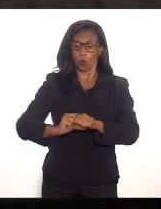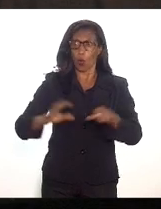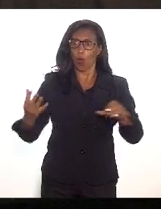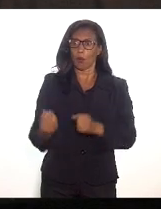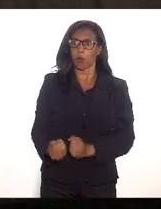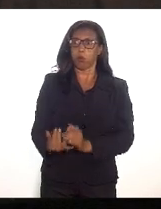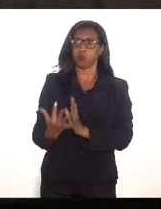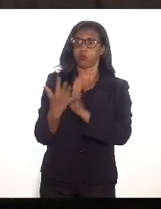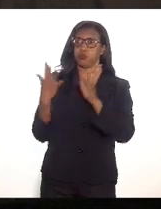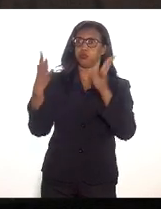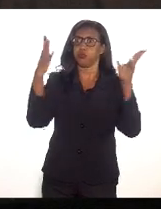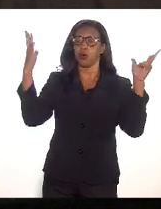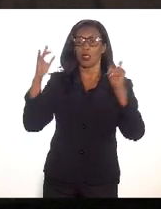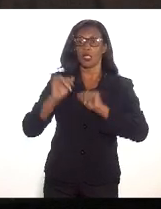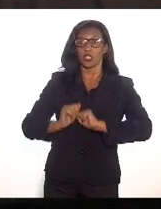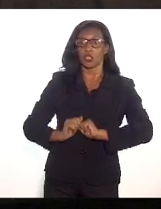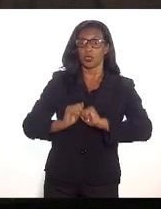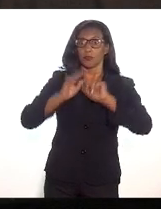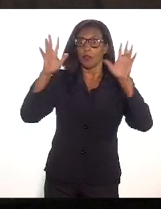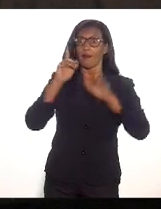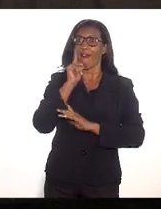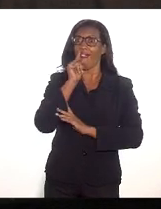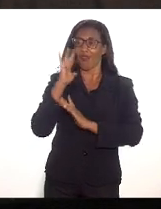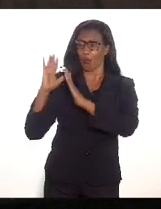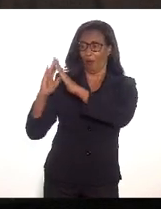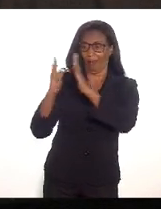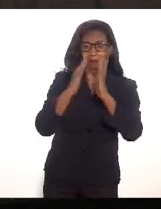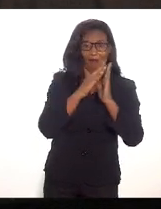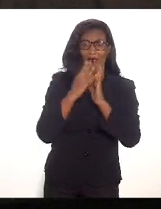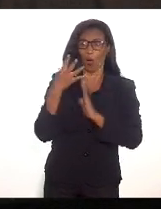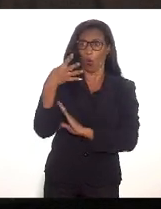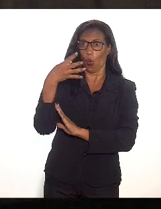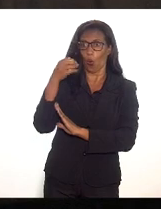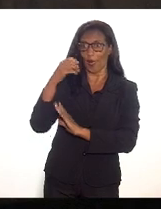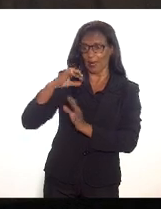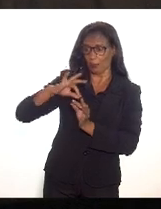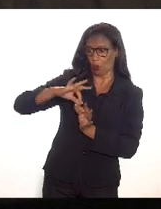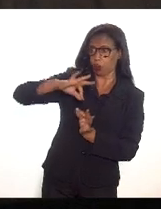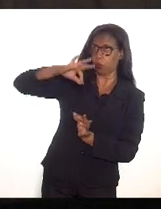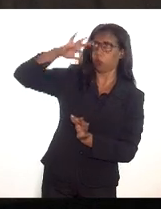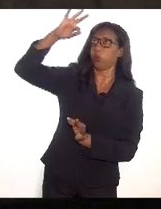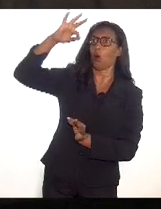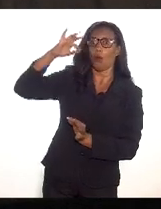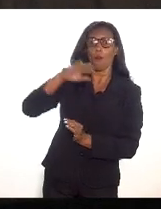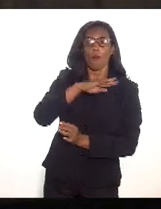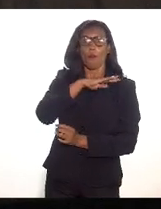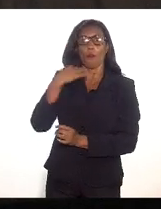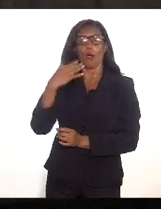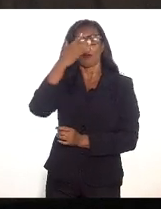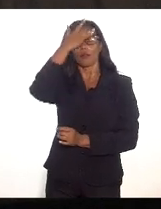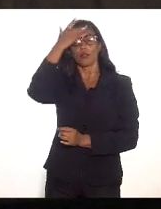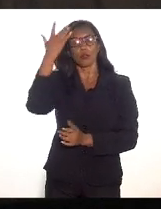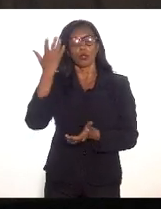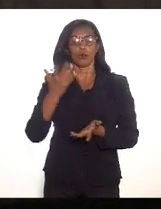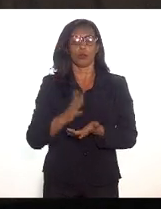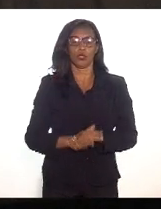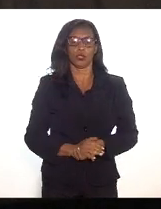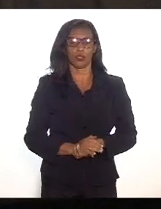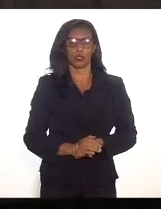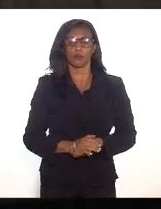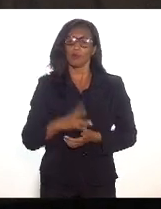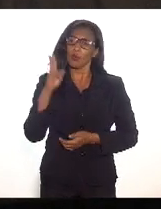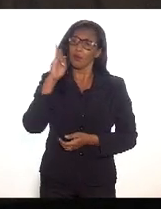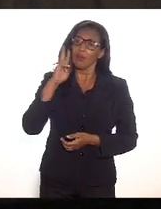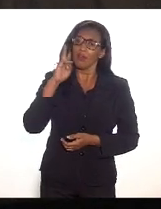acabam morrendo famílias, porque quando estoura, a água vai para mais de 40 metros de altura. Lembrando aos deputados aqui dessa casa que para